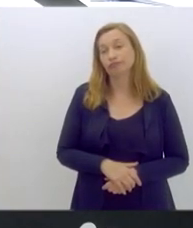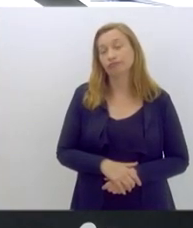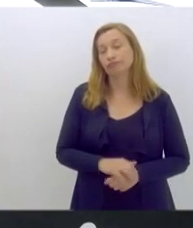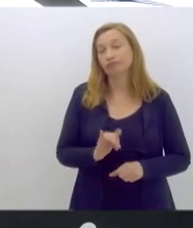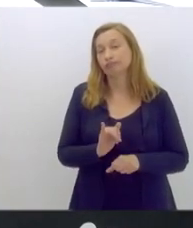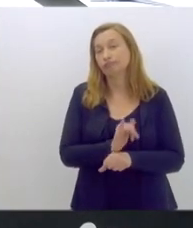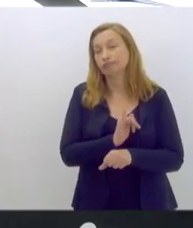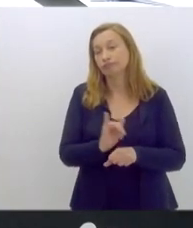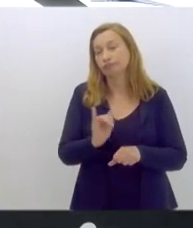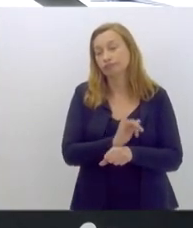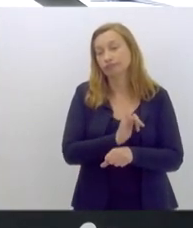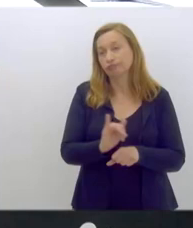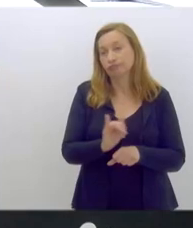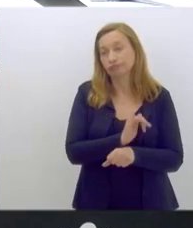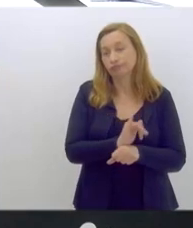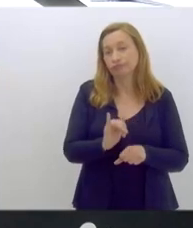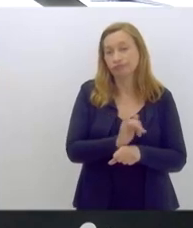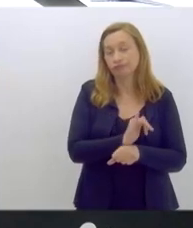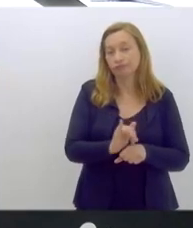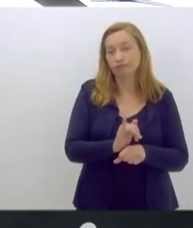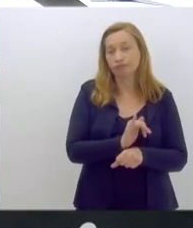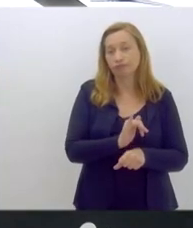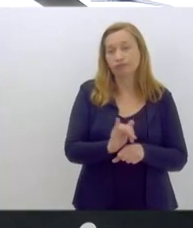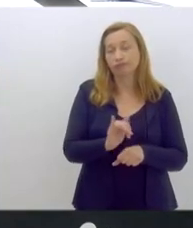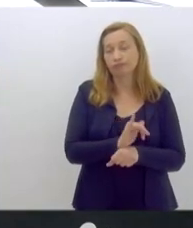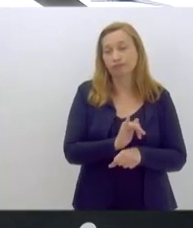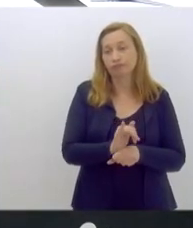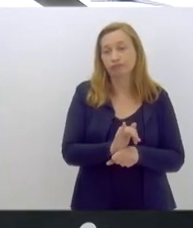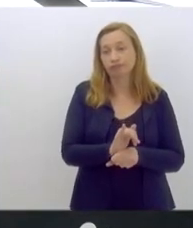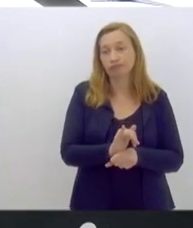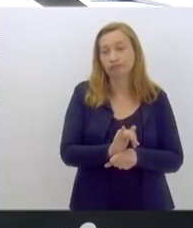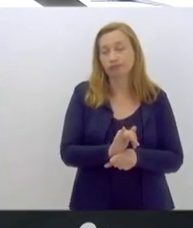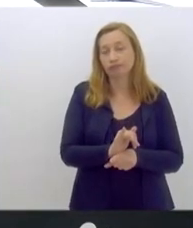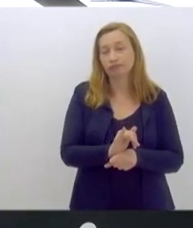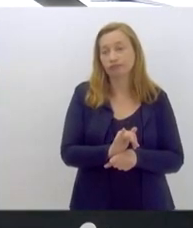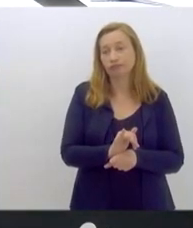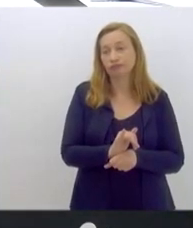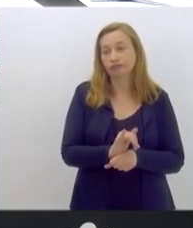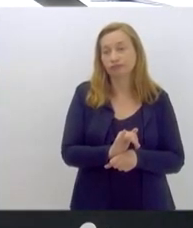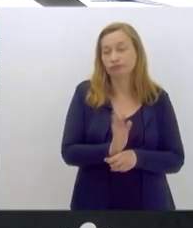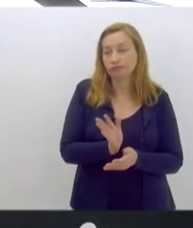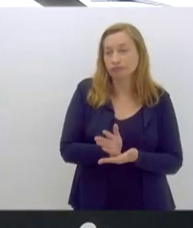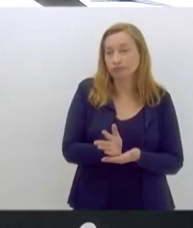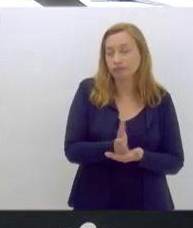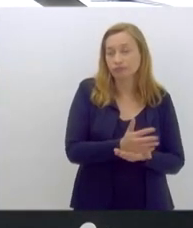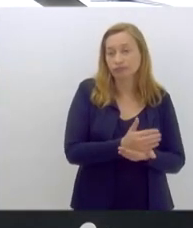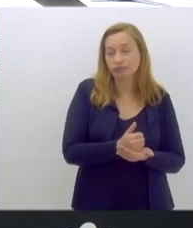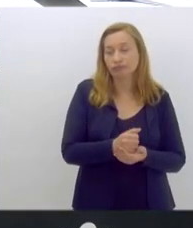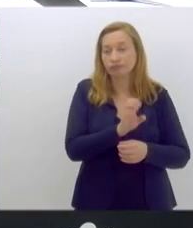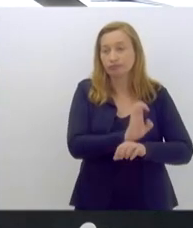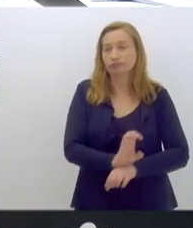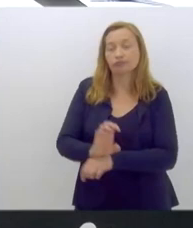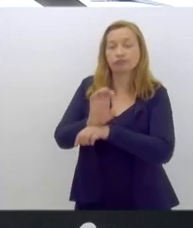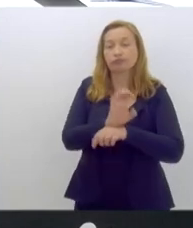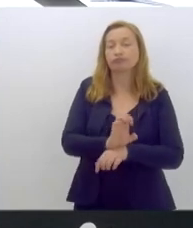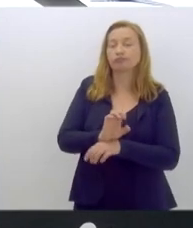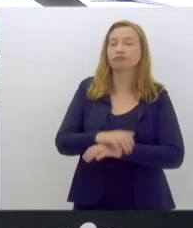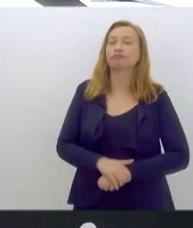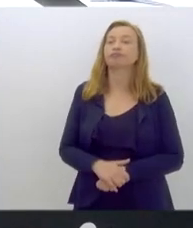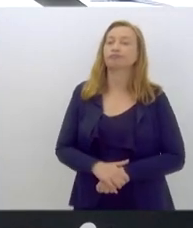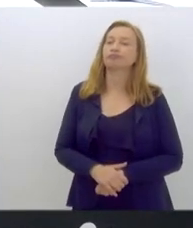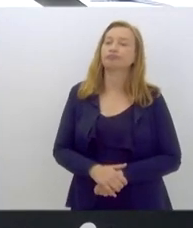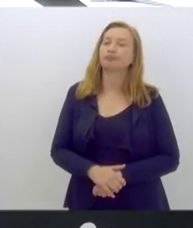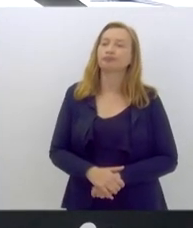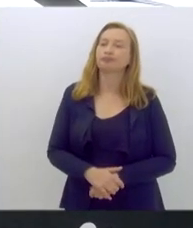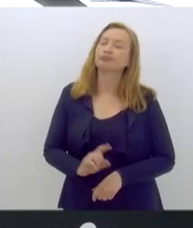os estados por conta das suas respectivas penúrias e uma